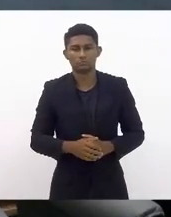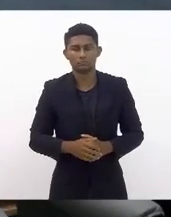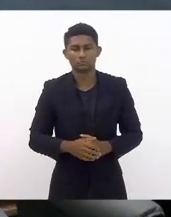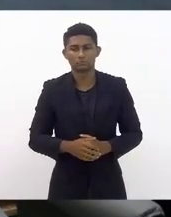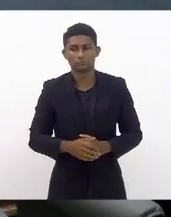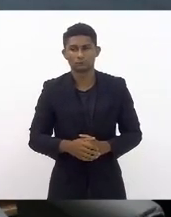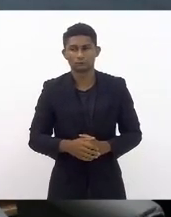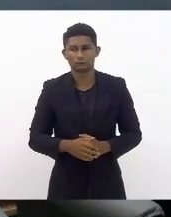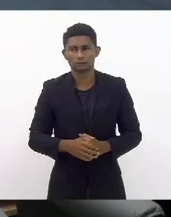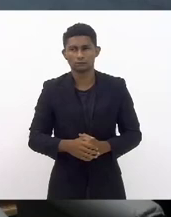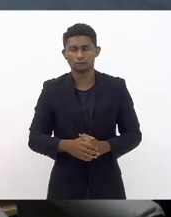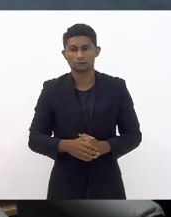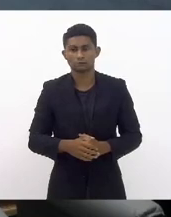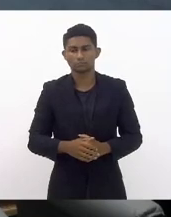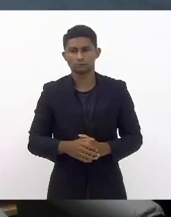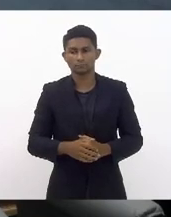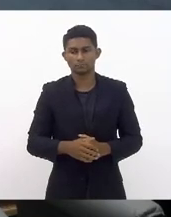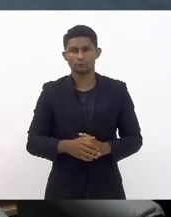Pode, presidente.